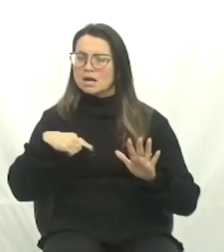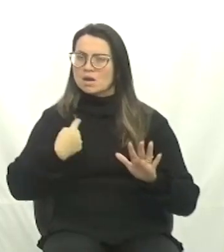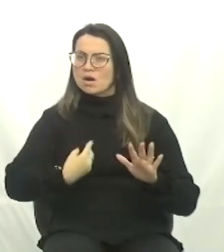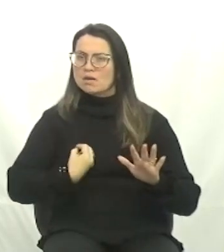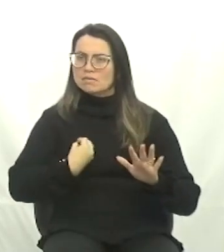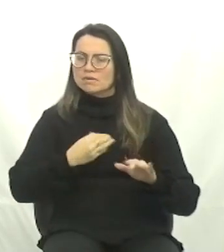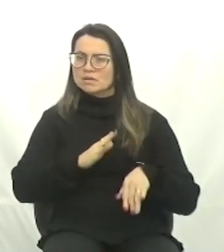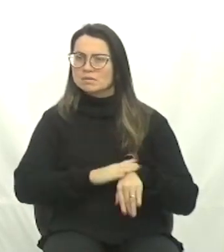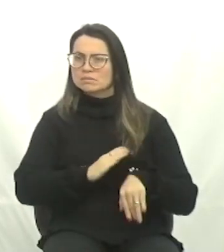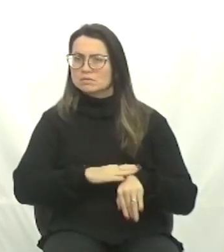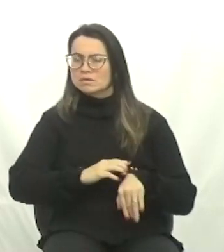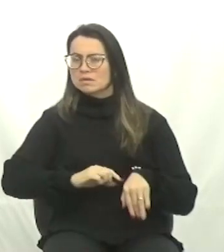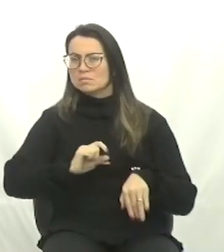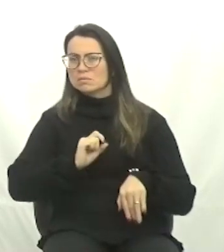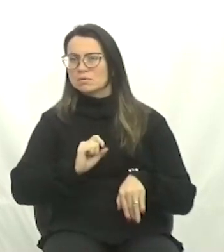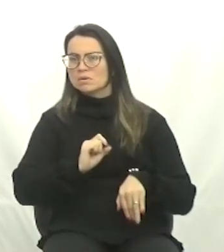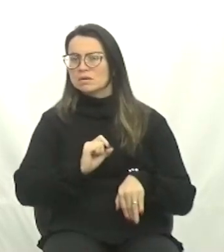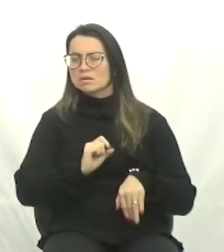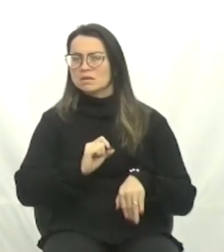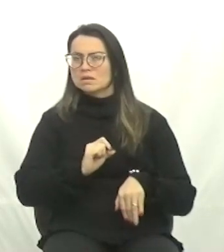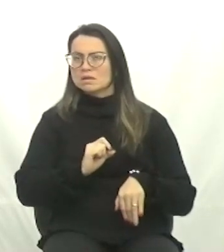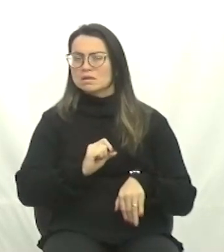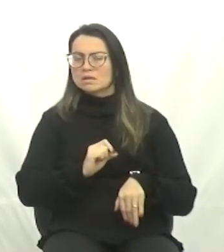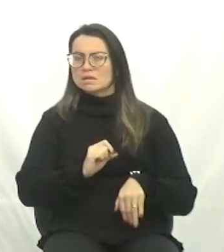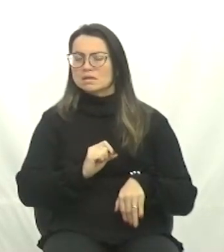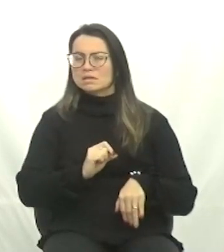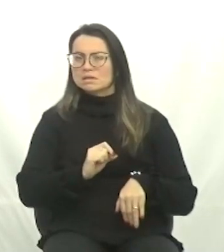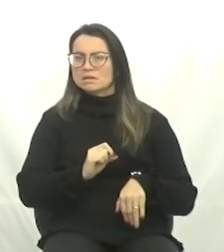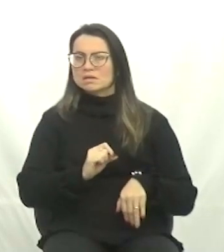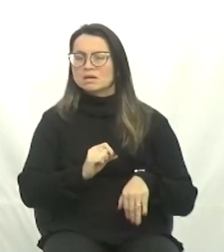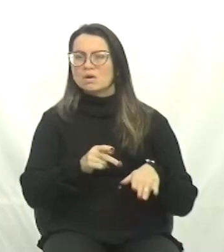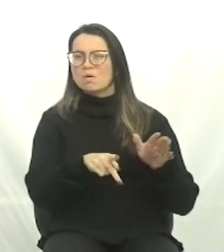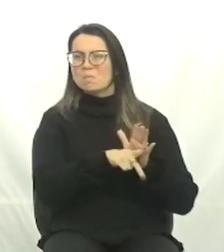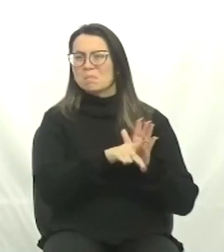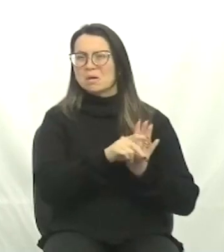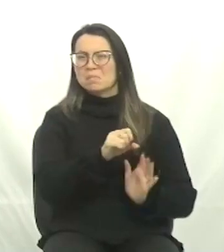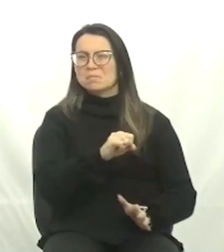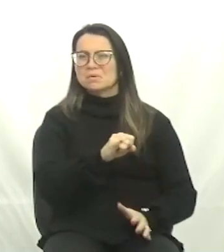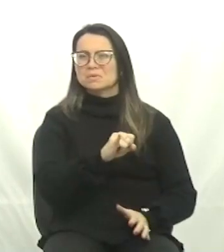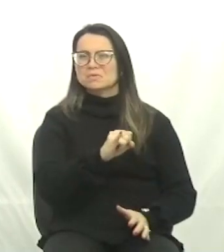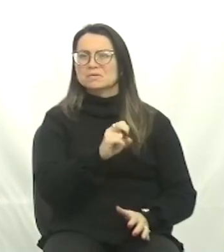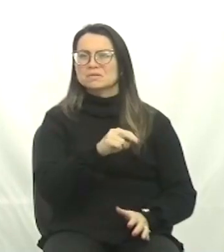que a postura do próprio sindicato é um retrocesso para a nossa